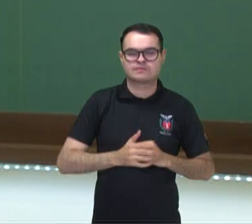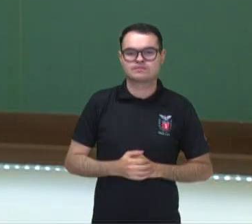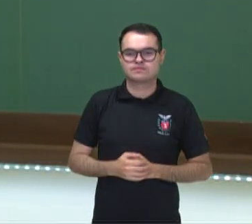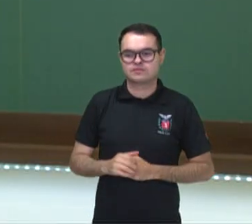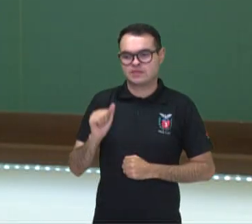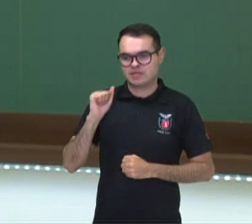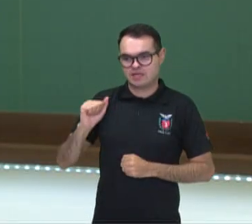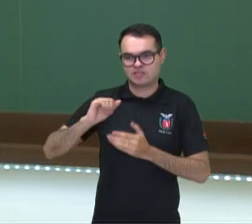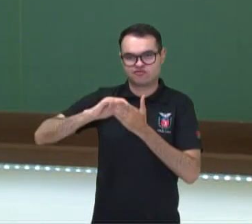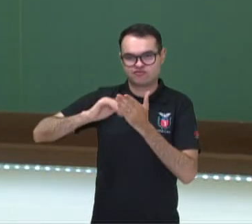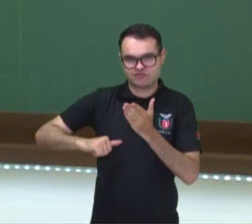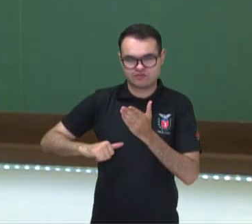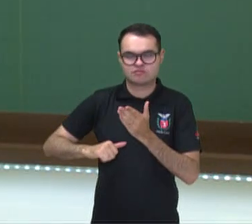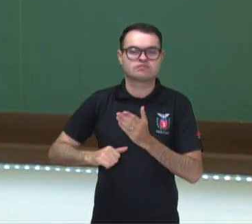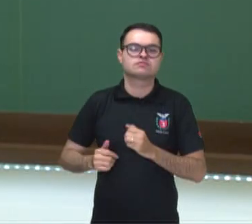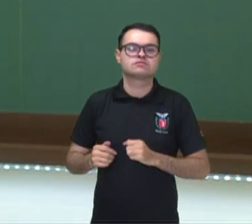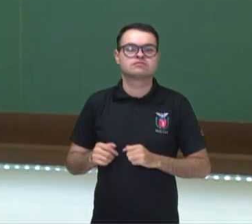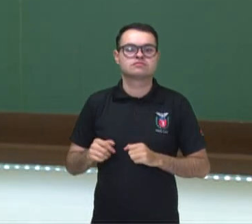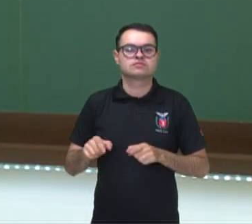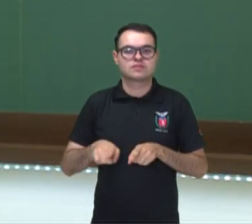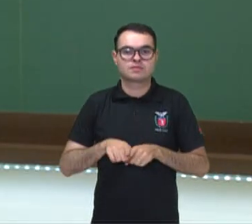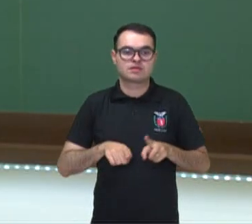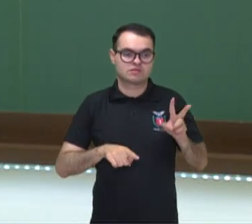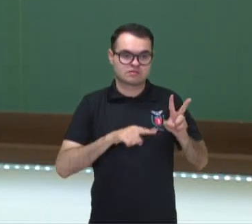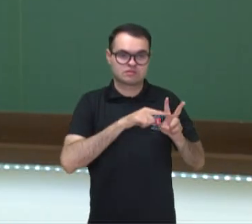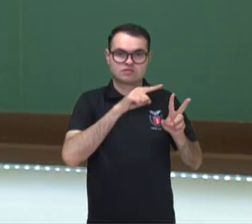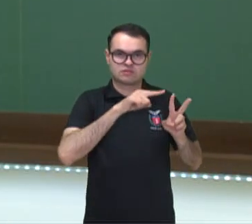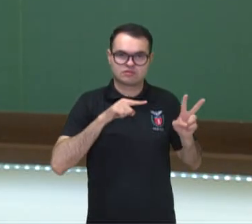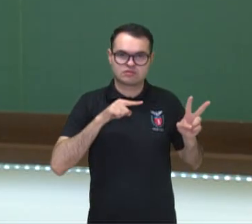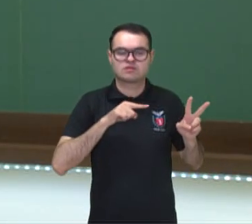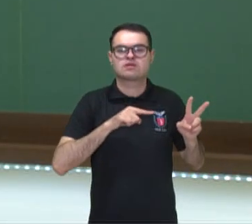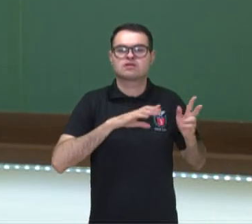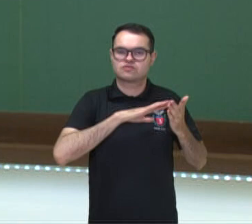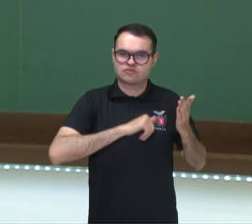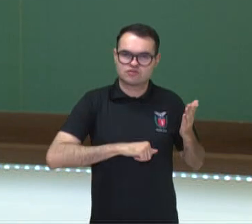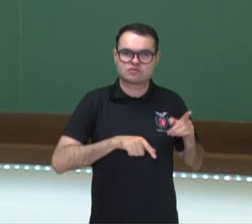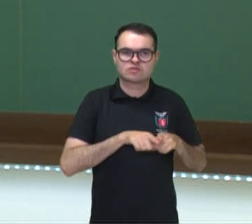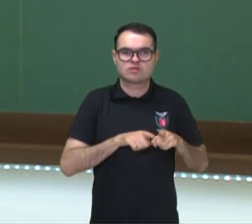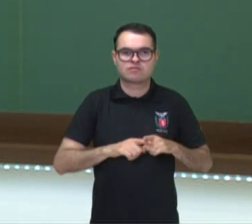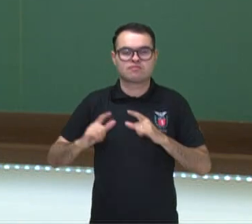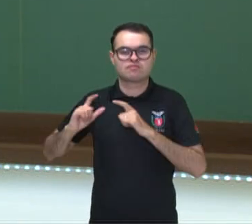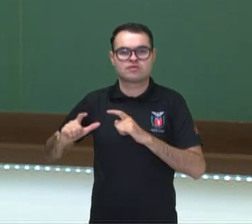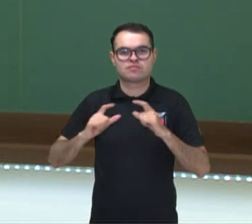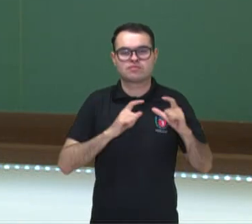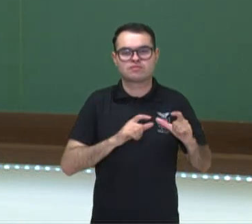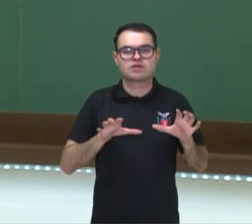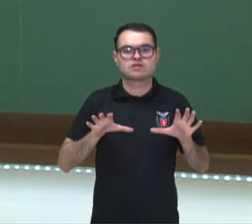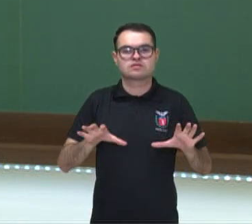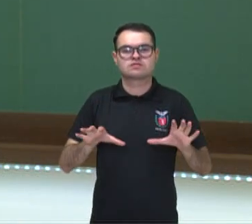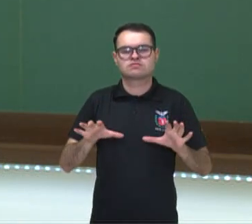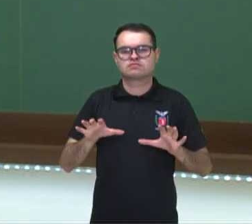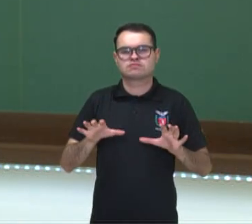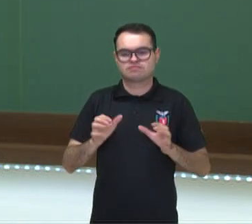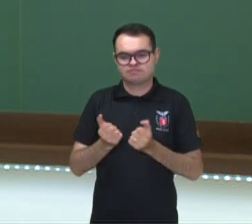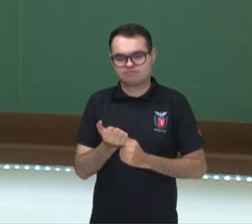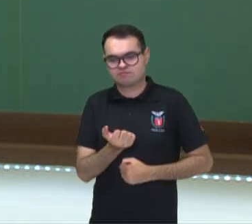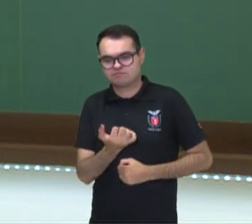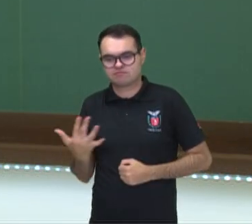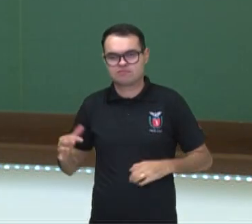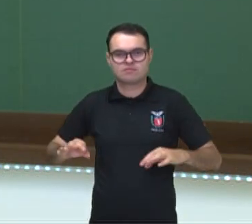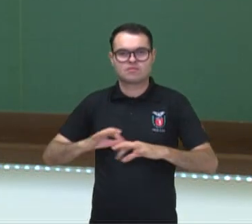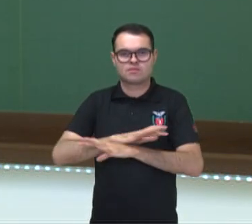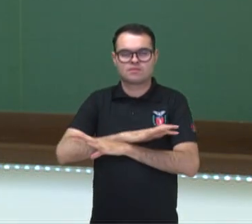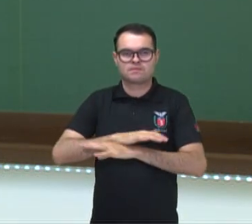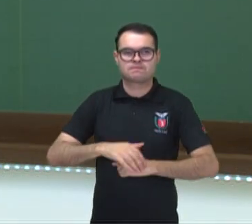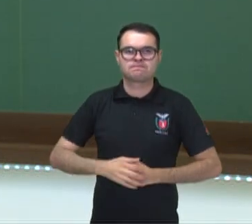de A, coloquei como primeiro termo, raiz quadrada de B como segundo termo. E a expressão está fatorada,